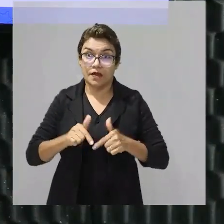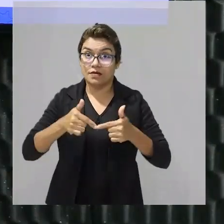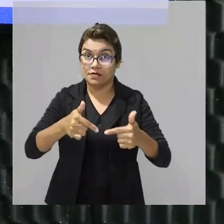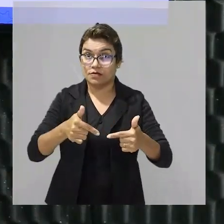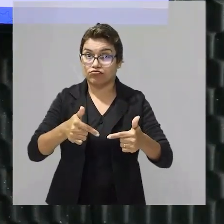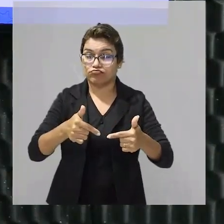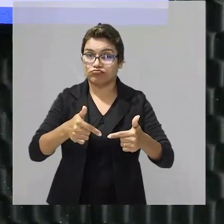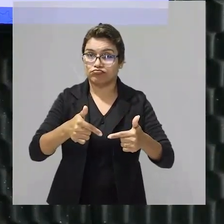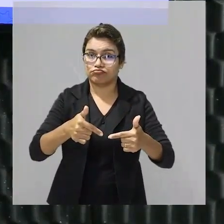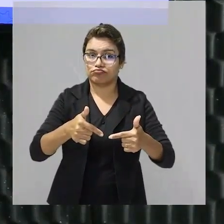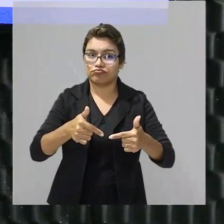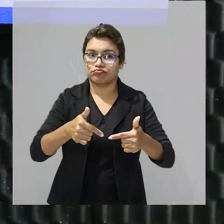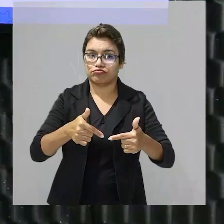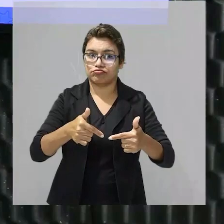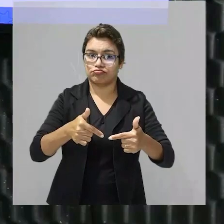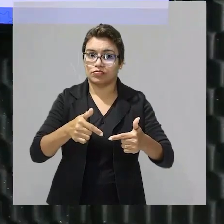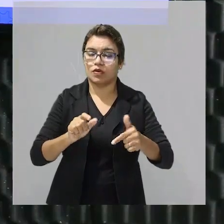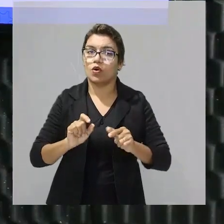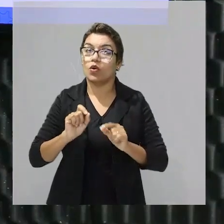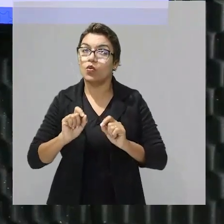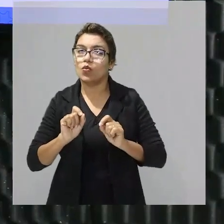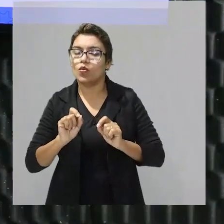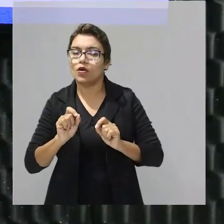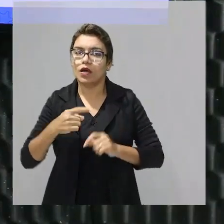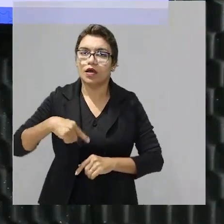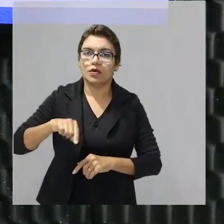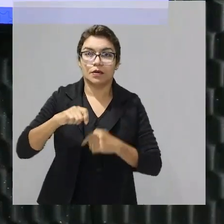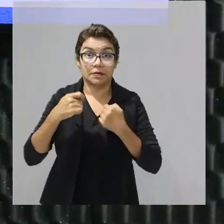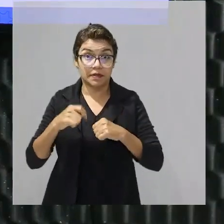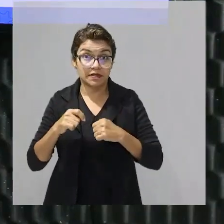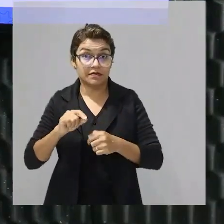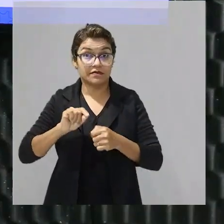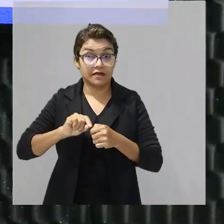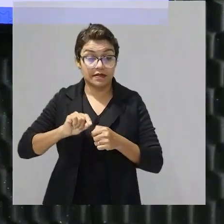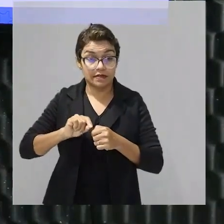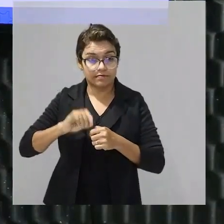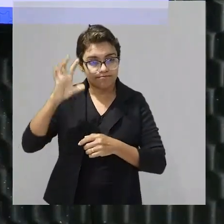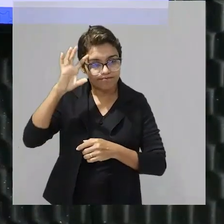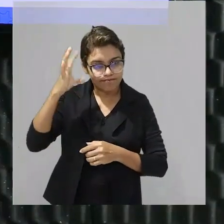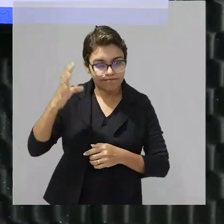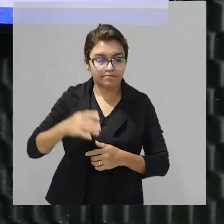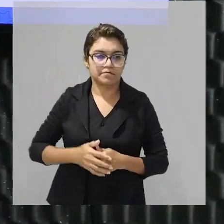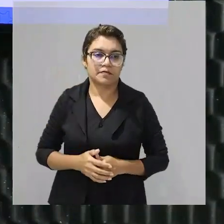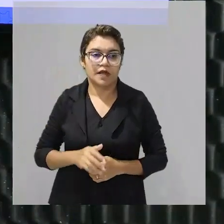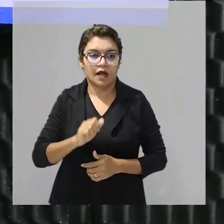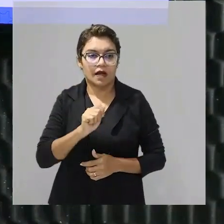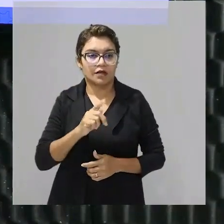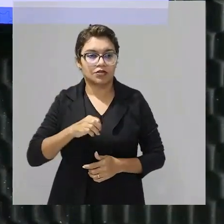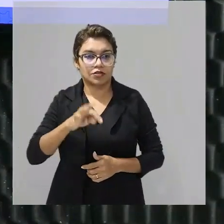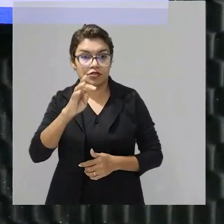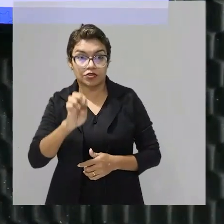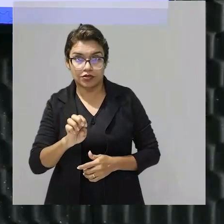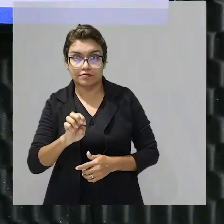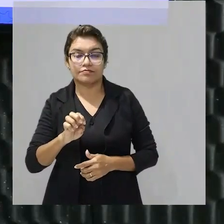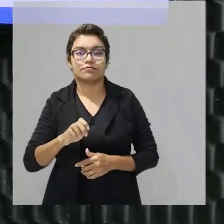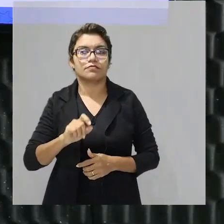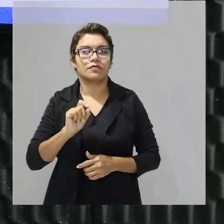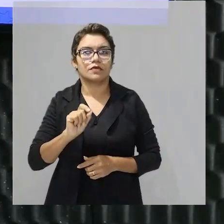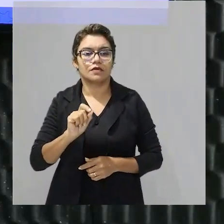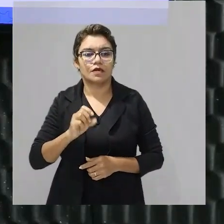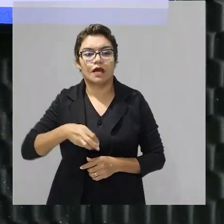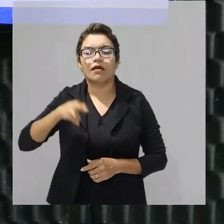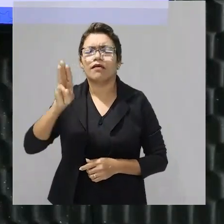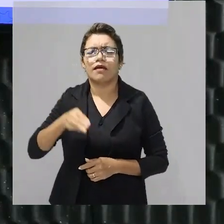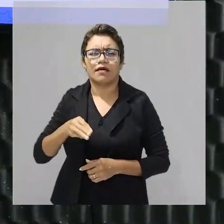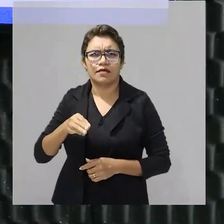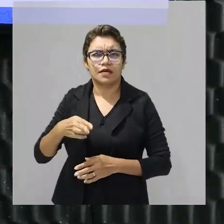sobre coesão e coerência. Então, dá uma passadinha lá na plataforma Gonçalves Dias, segue a sequência das nossas aulas, que certamente você